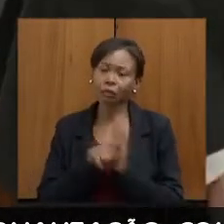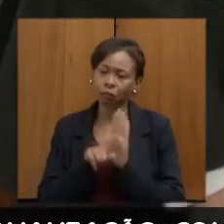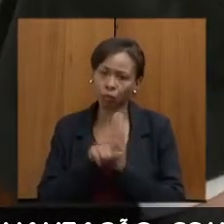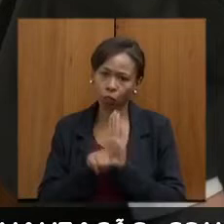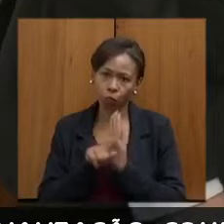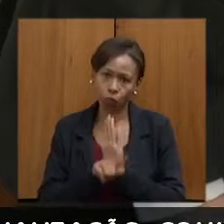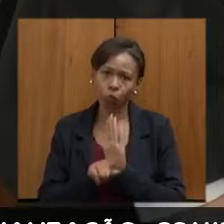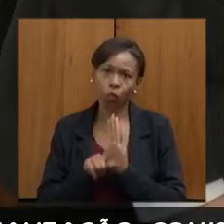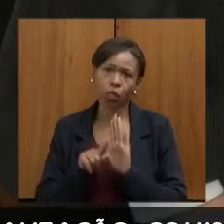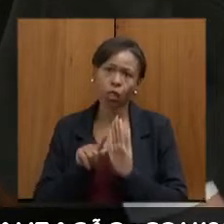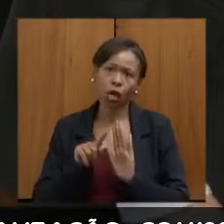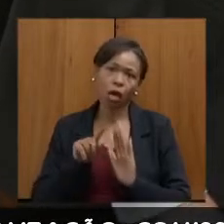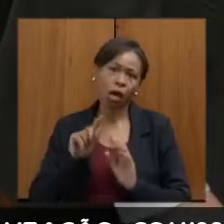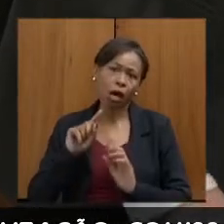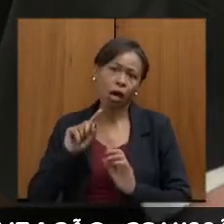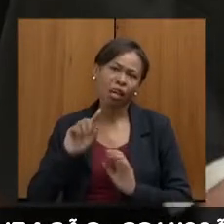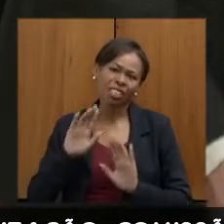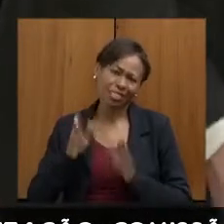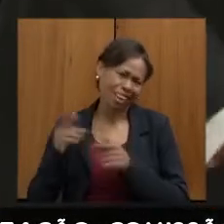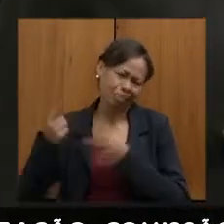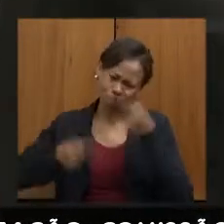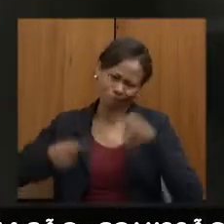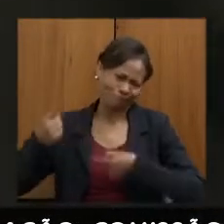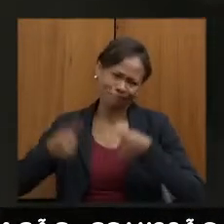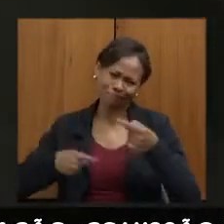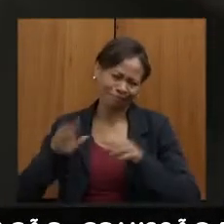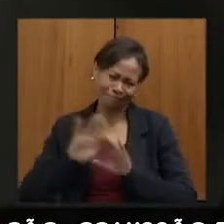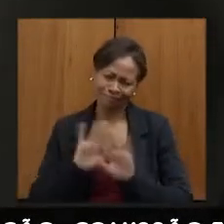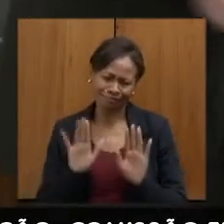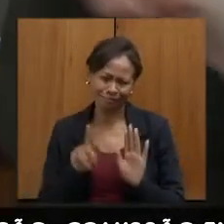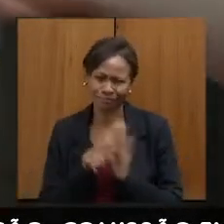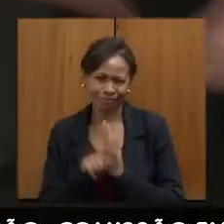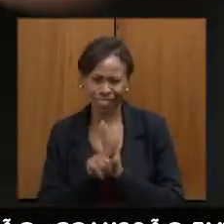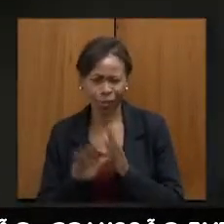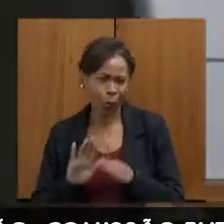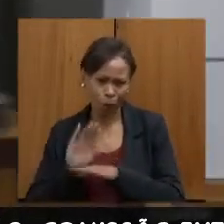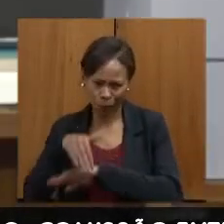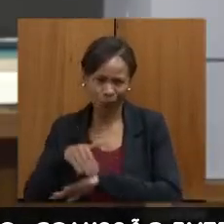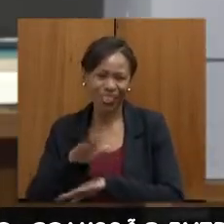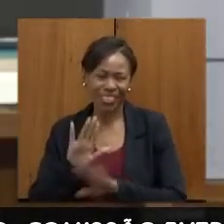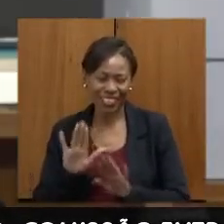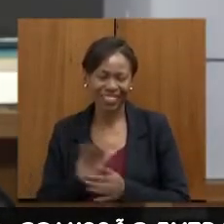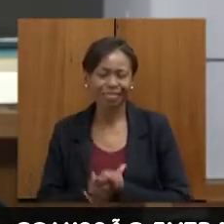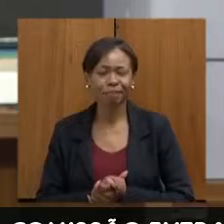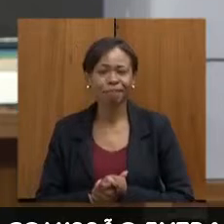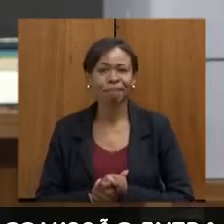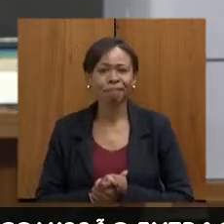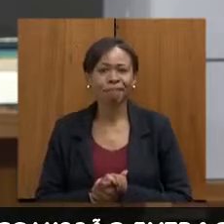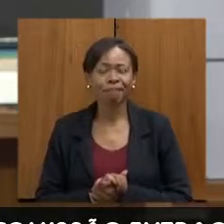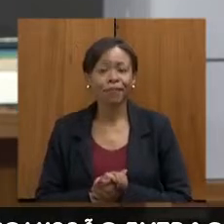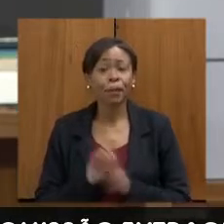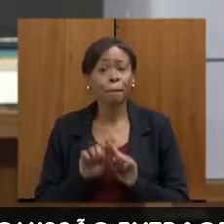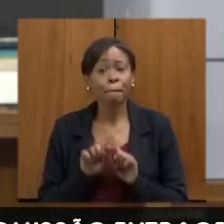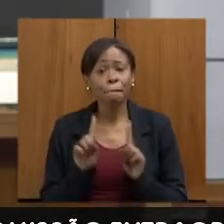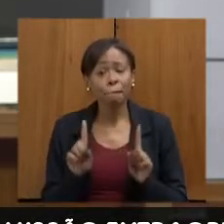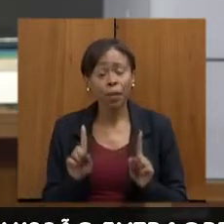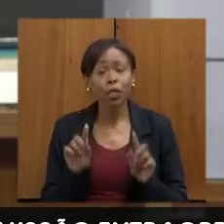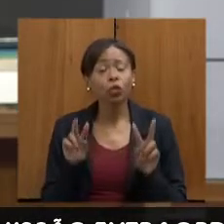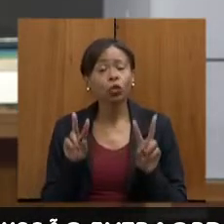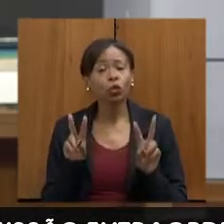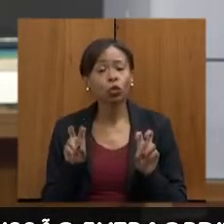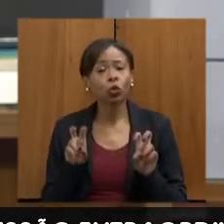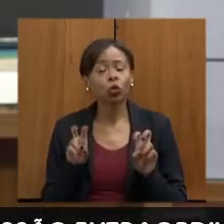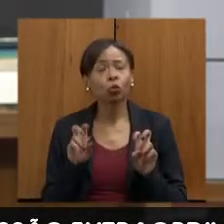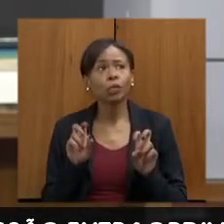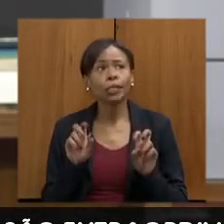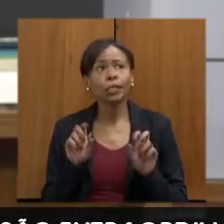né Imagina deve ser debatido bastante já então não vou pular essa parte essas perguntas é Mais especificamente